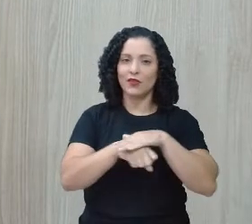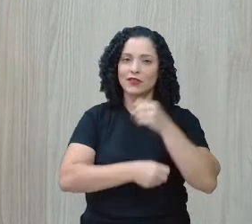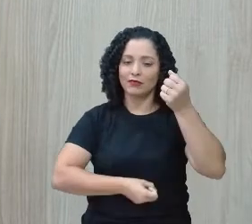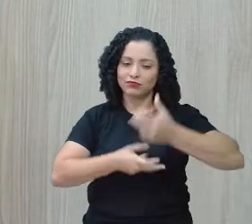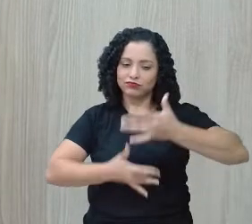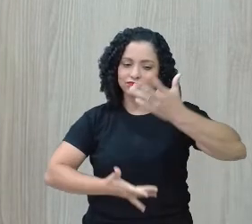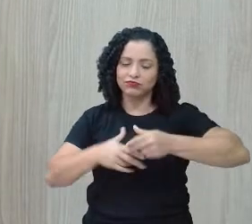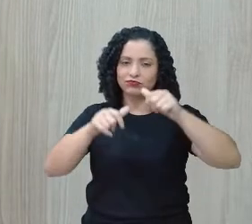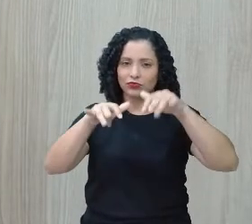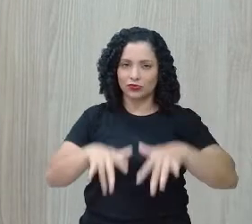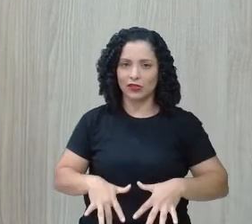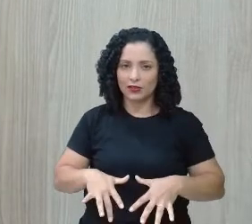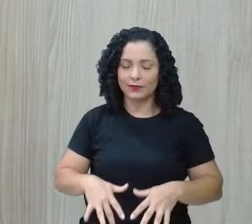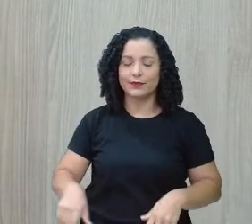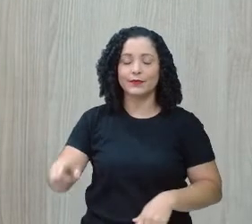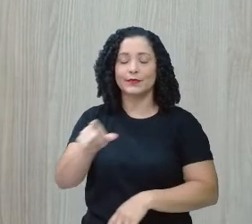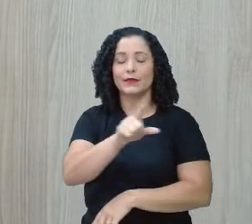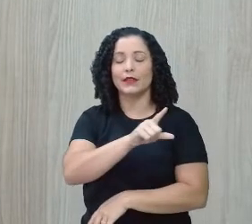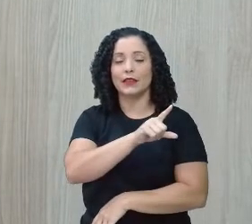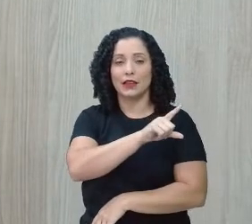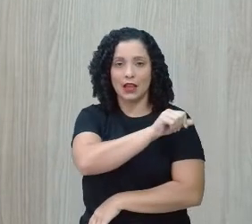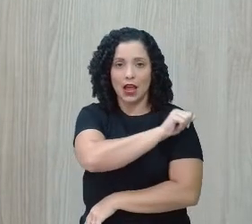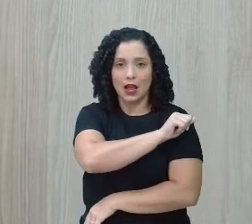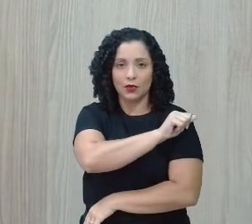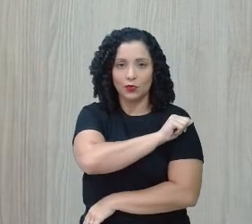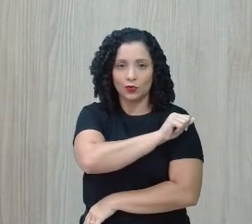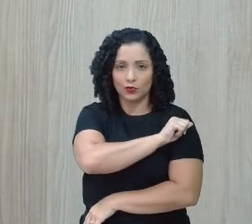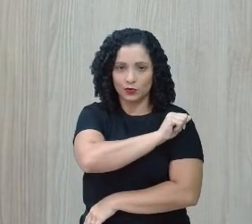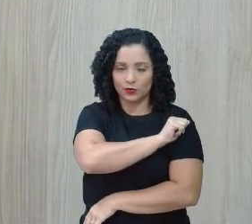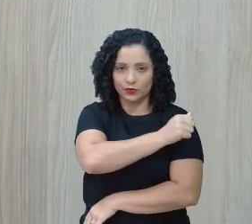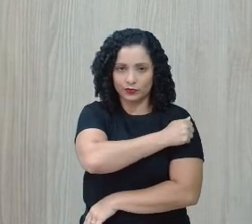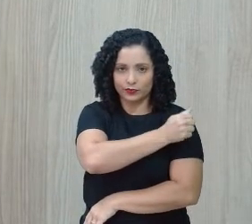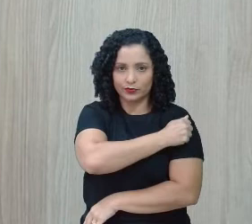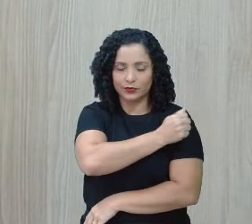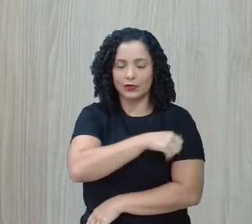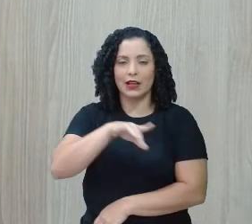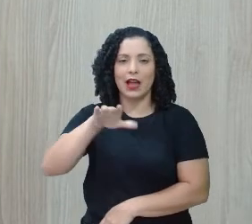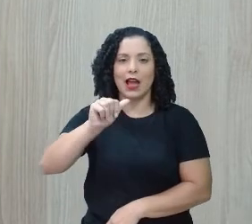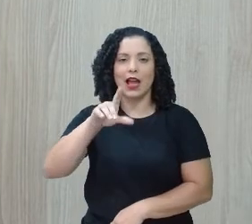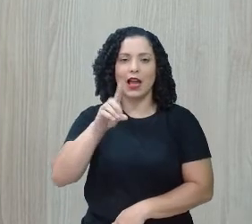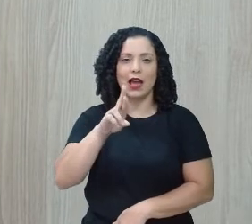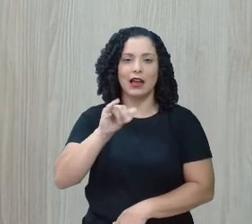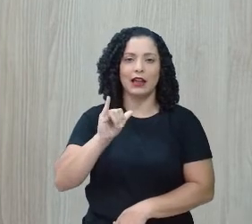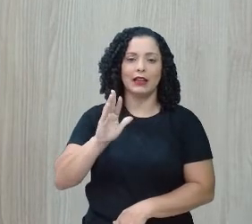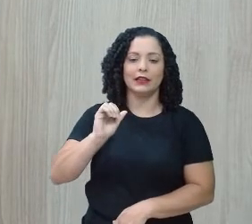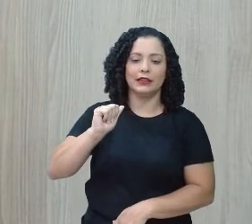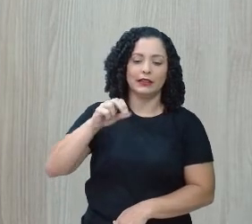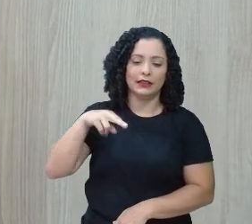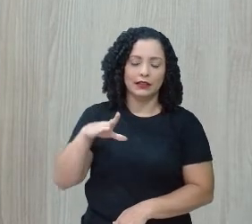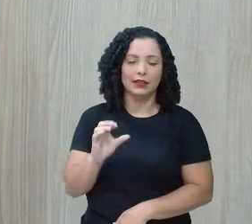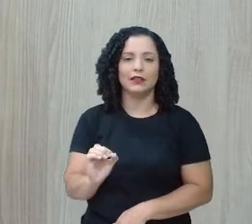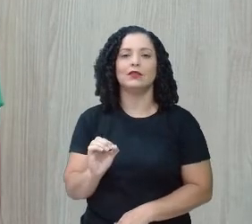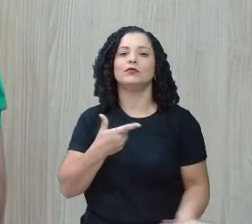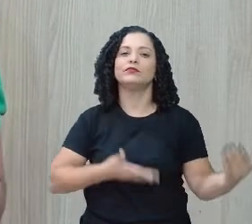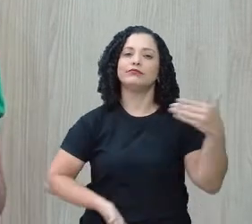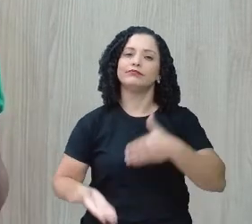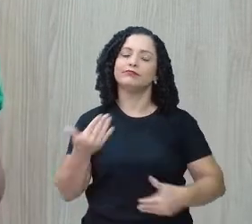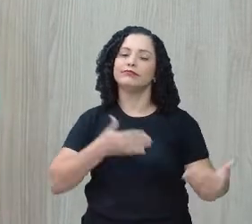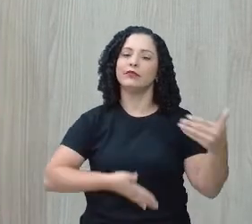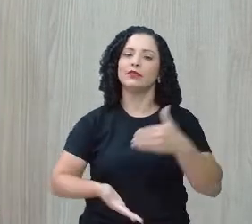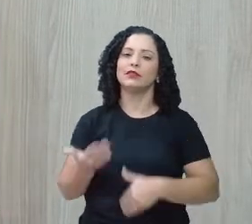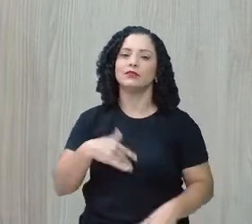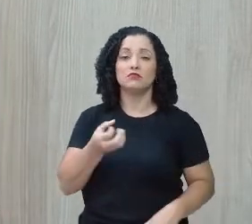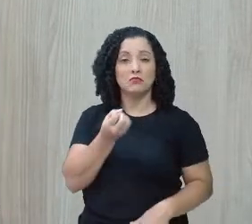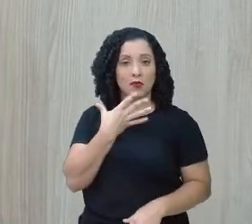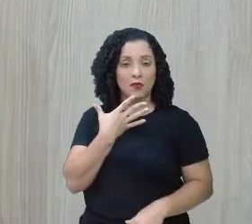bom? Eu tenho o Adriano também. O Adriano está aqui participando da aula. Muito bom a participação de vocês. E como